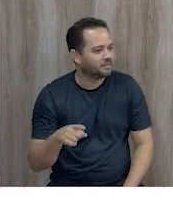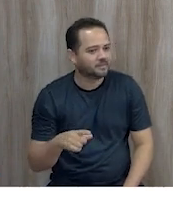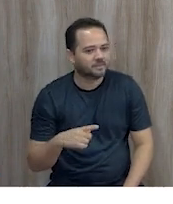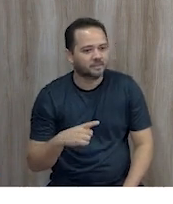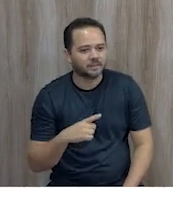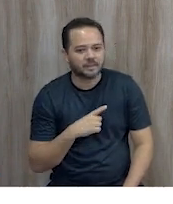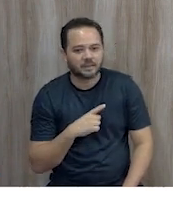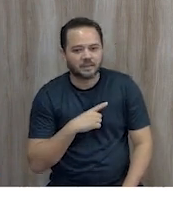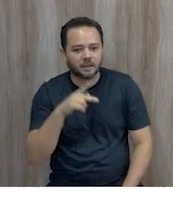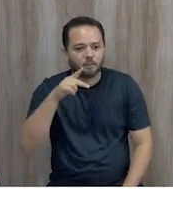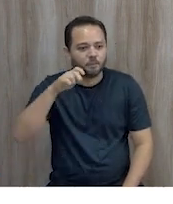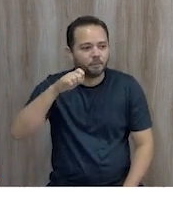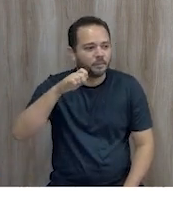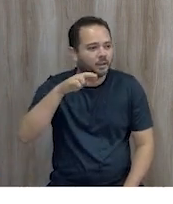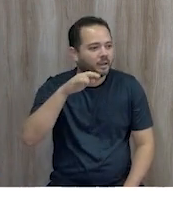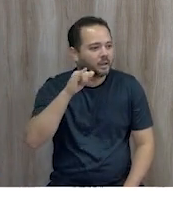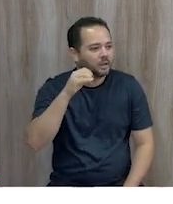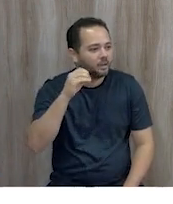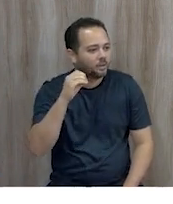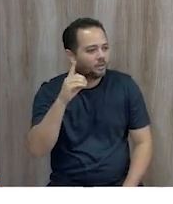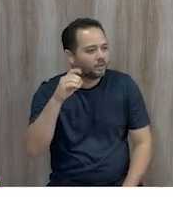Temos periodontistas aqui.